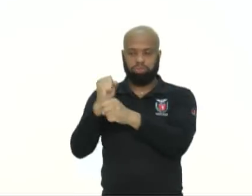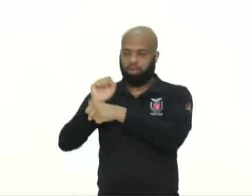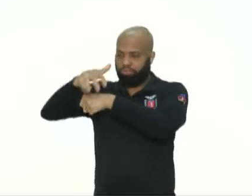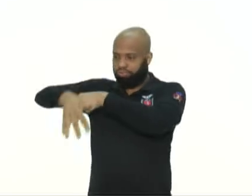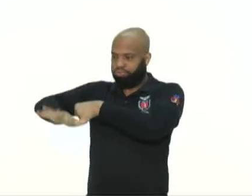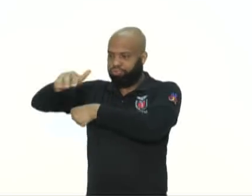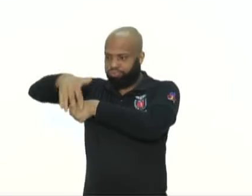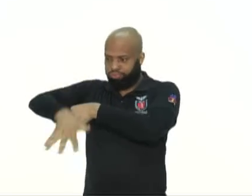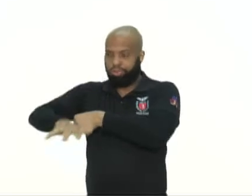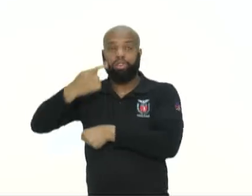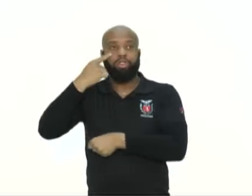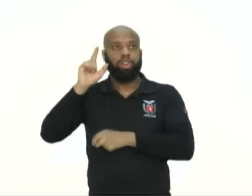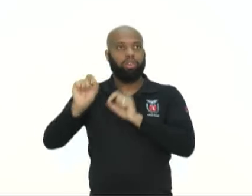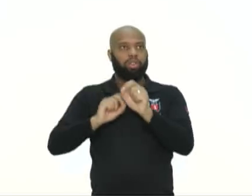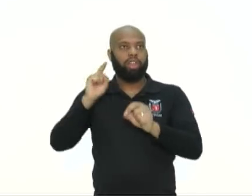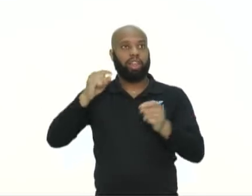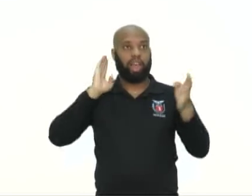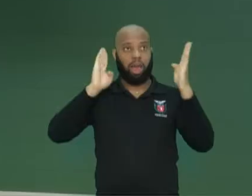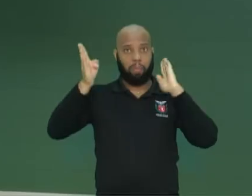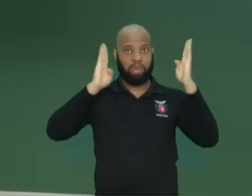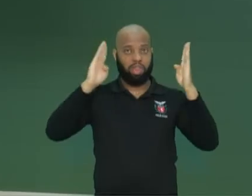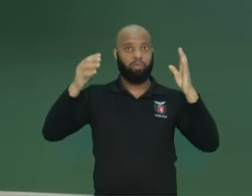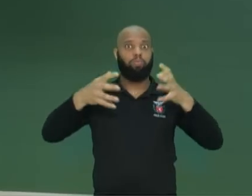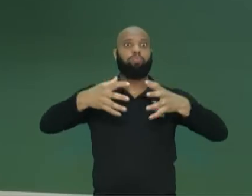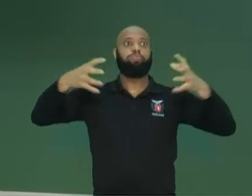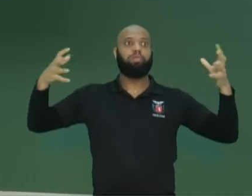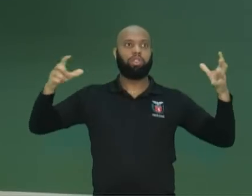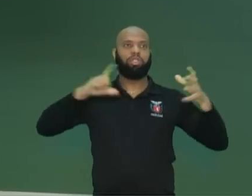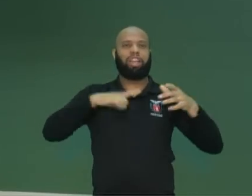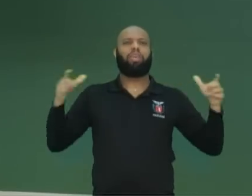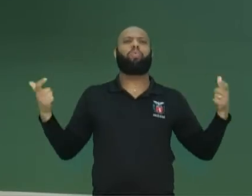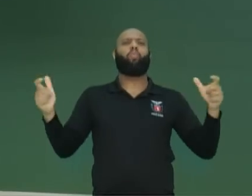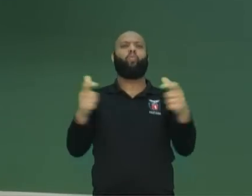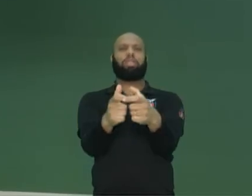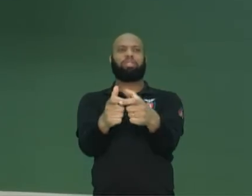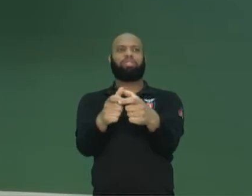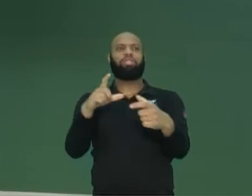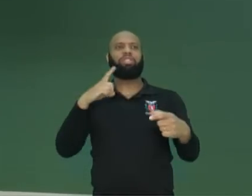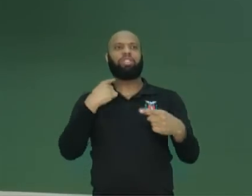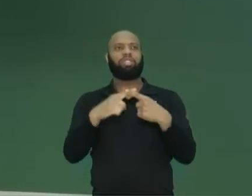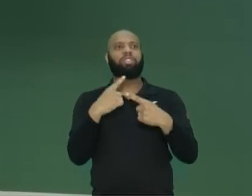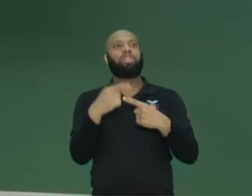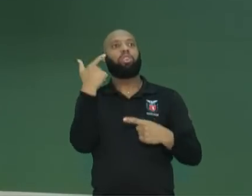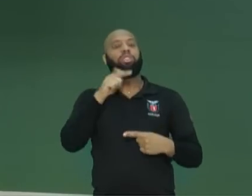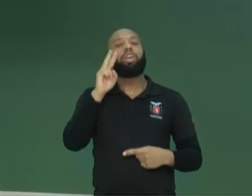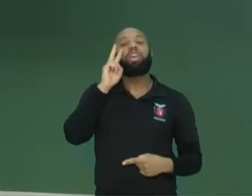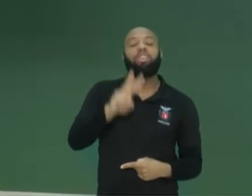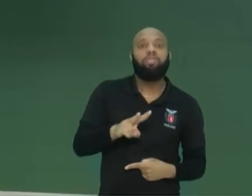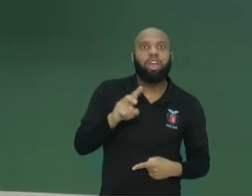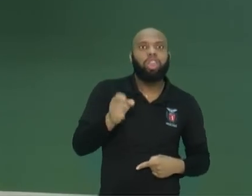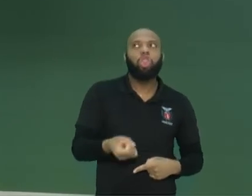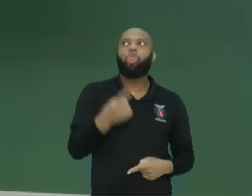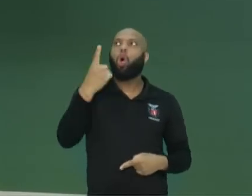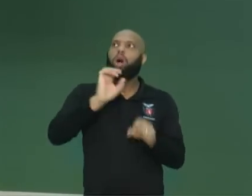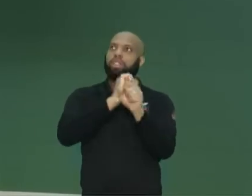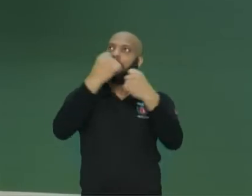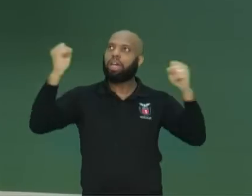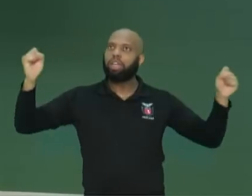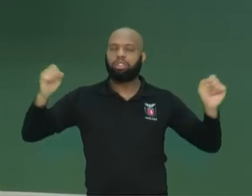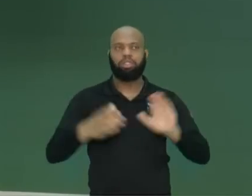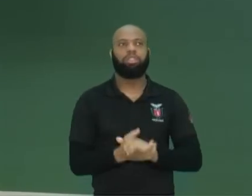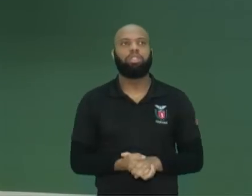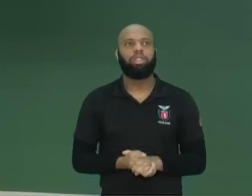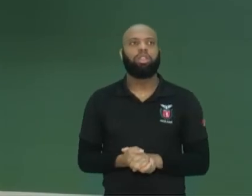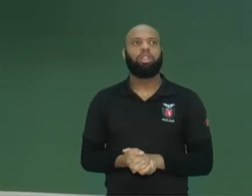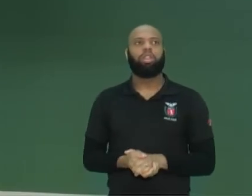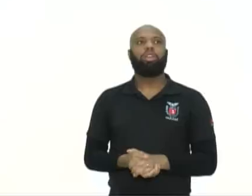Então imagine só, isso aqui é um caminhão, né, que é gigante, e aqui ele é um negocinho minúsculo para a gente ter uma noção do tamanho da obra. E depois